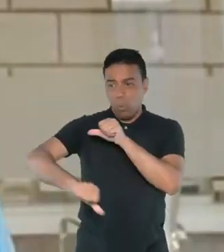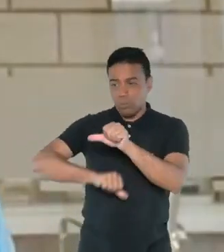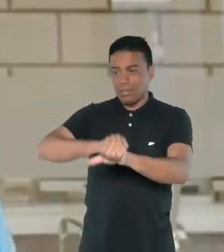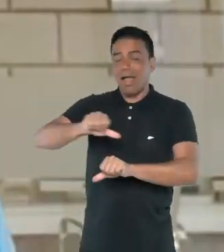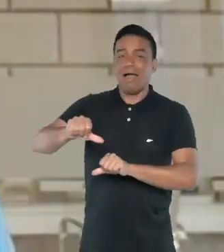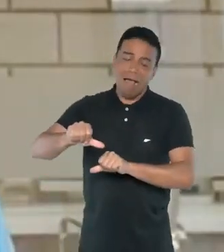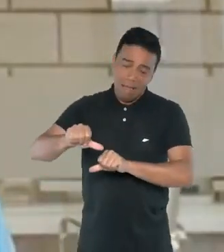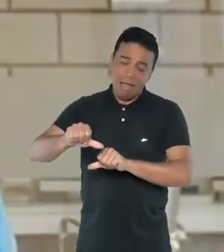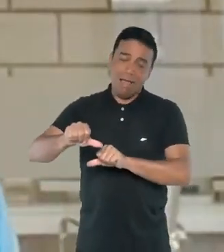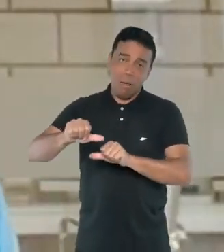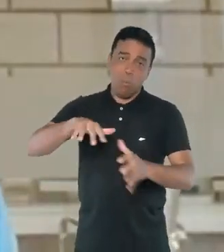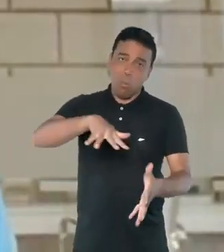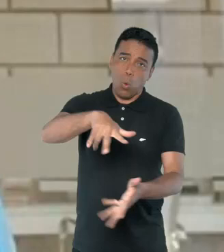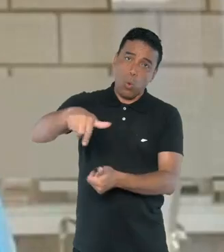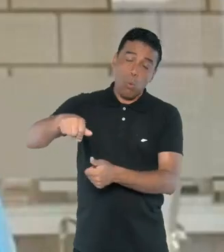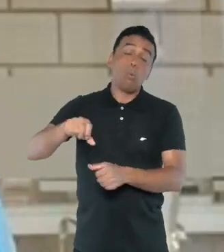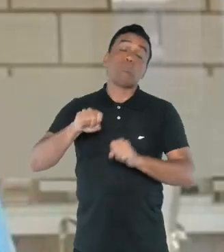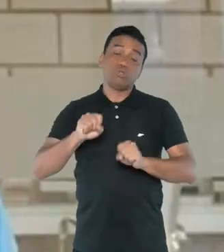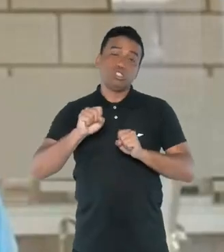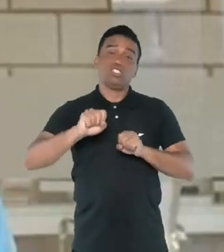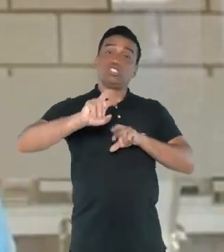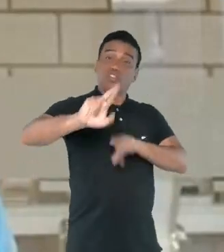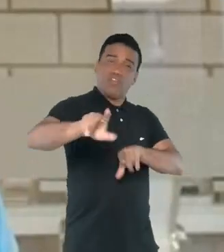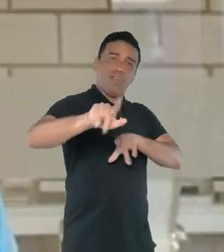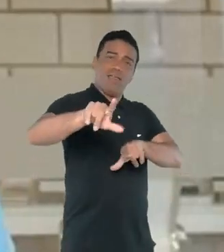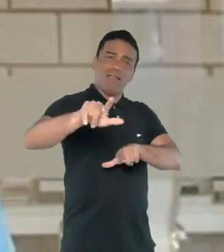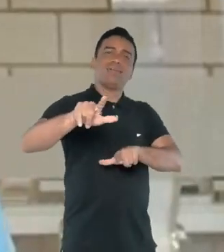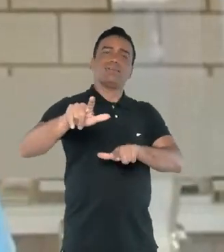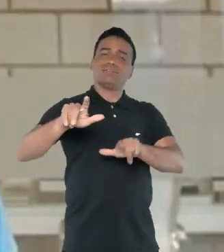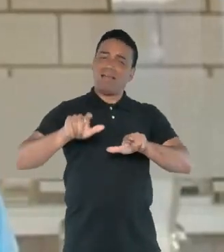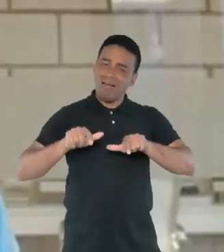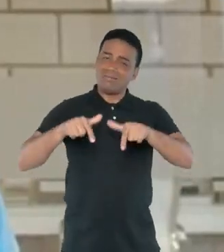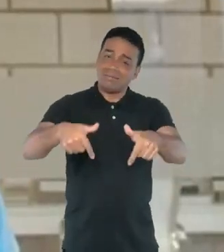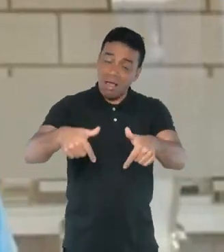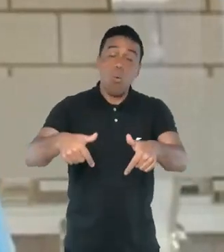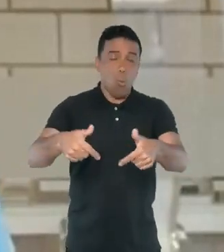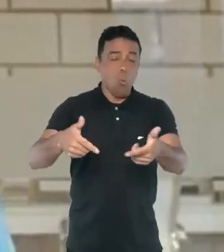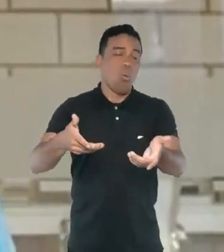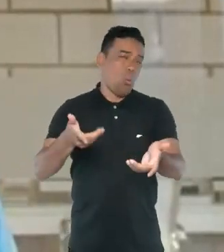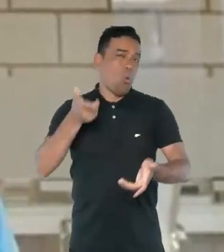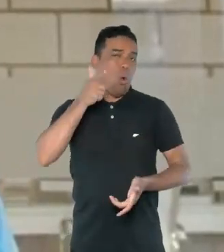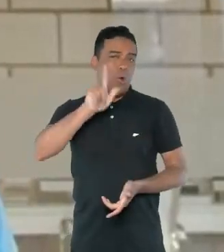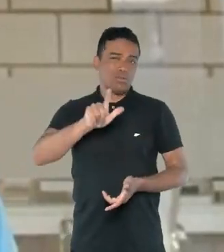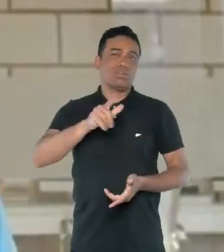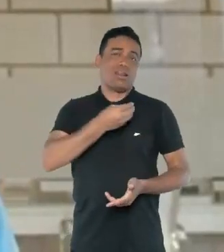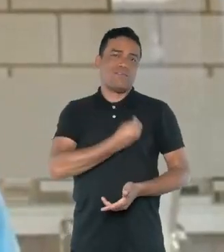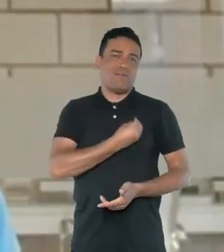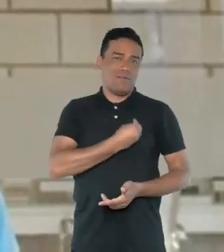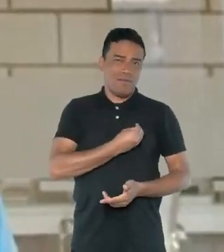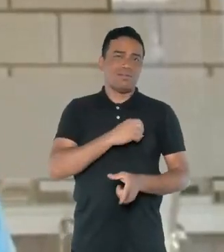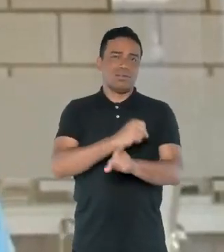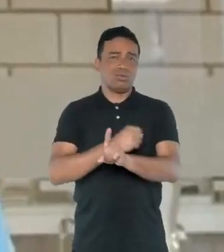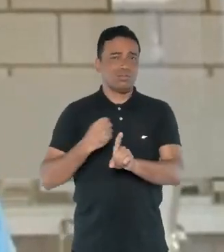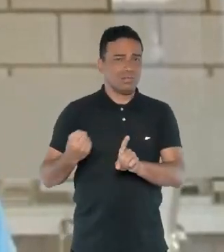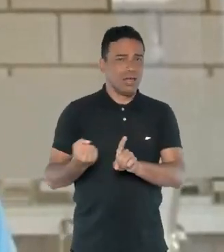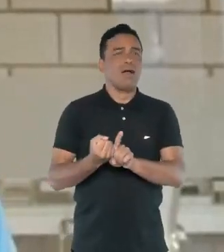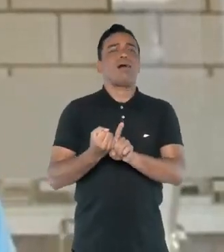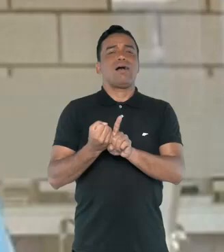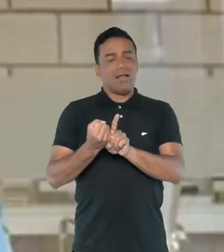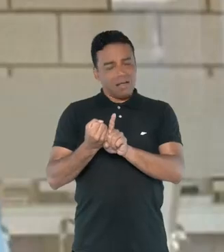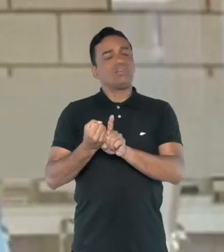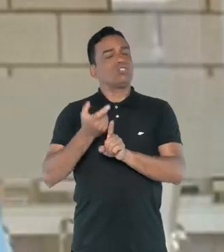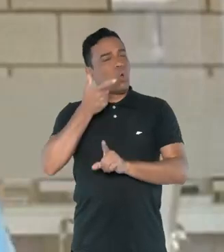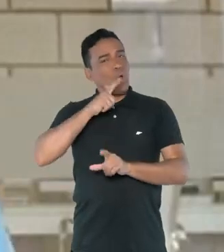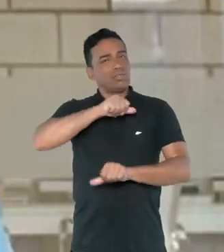menos fazer alguma diferença, se não no mundo todo, pelo menos próximo, né? No seu redor